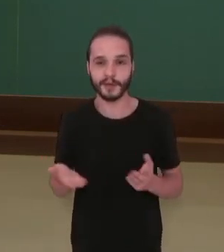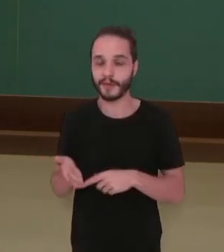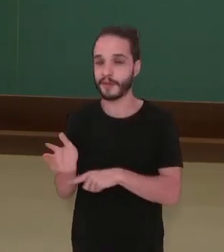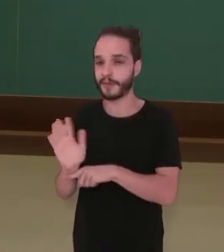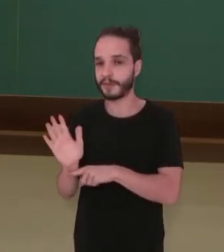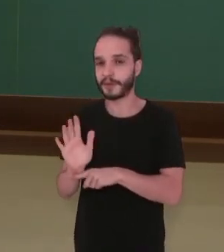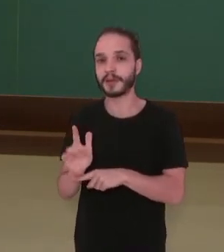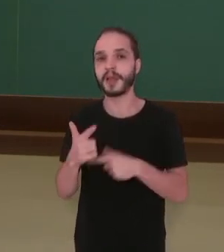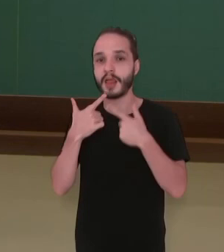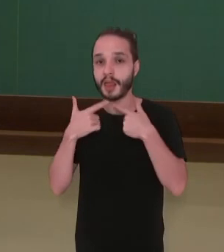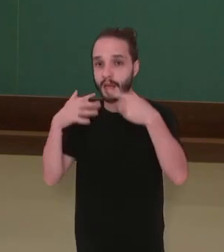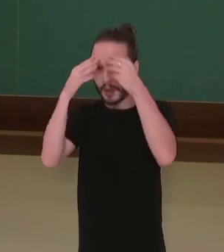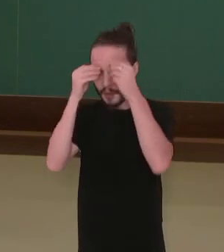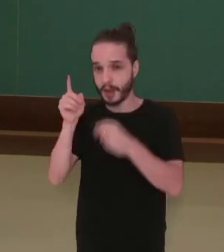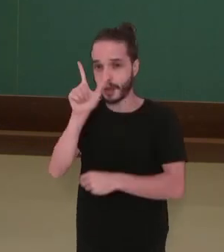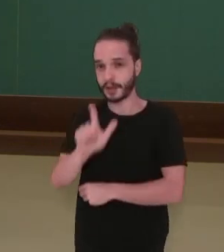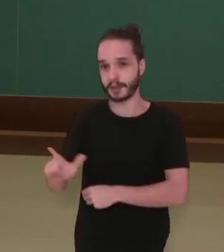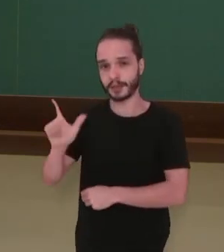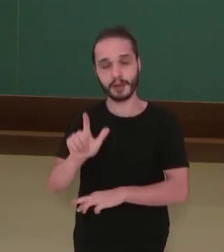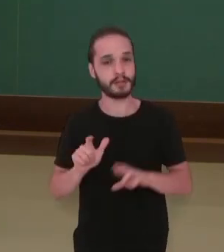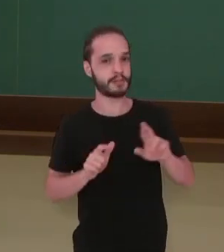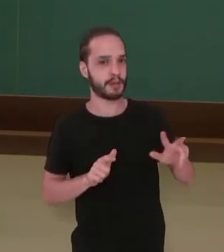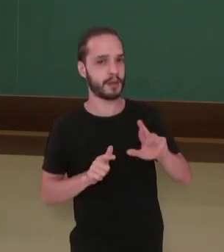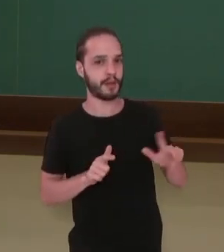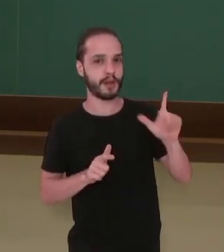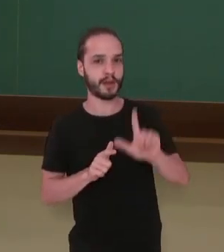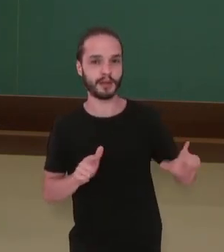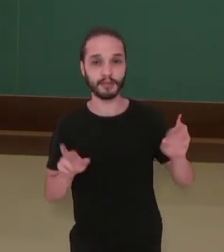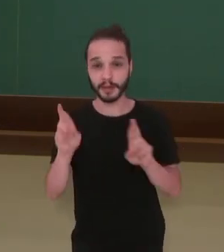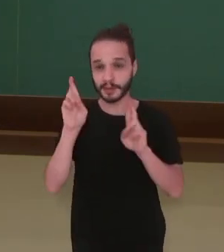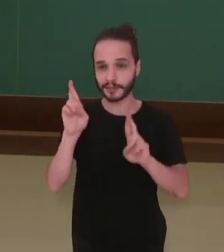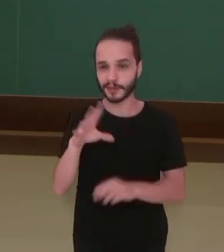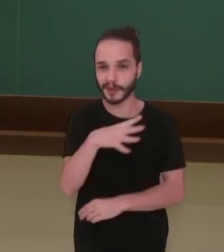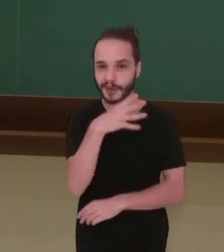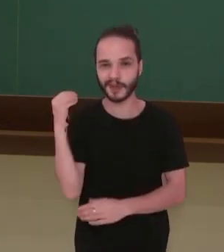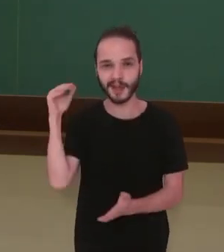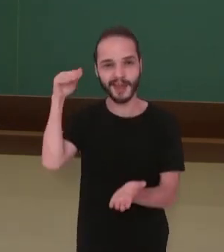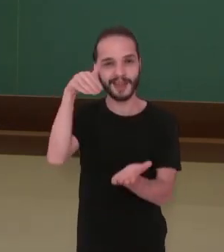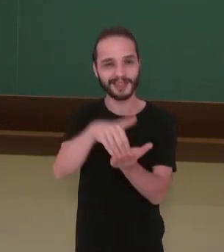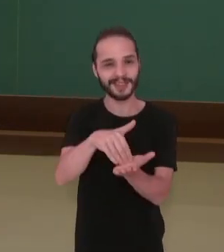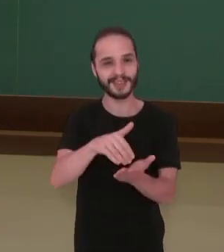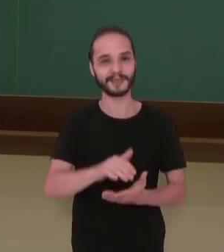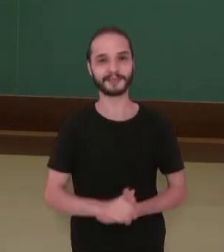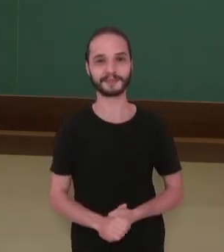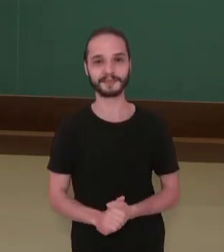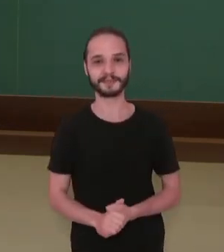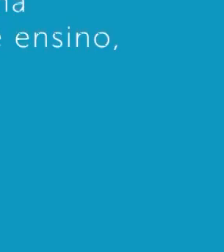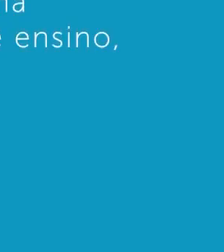linguagem literária e não literária. Espero que vocês tenham gostado. Até breve!